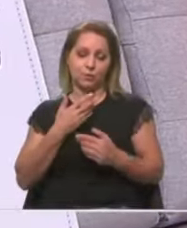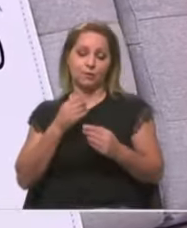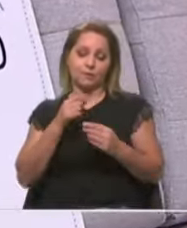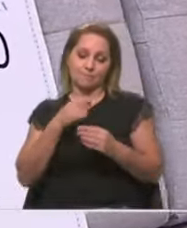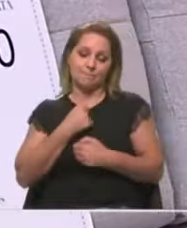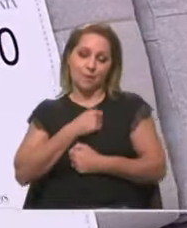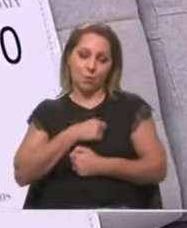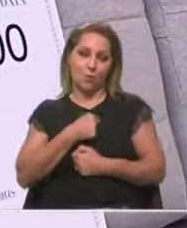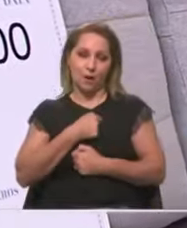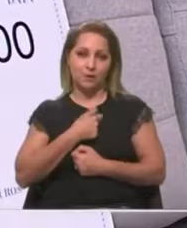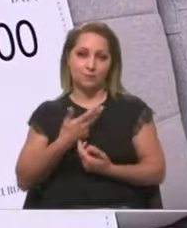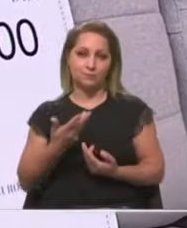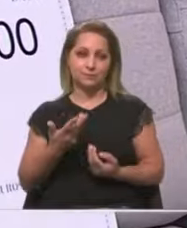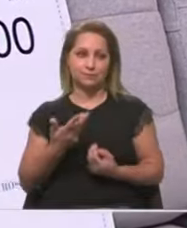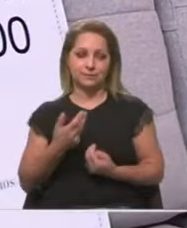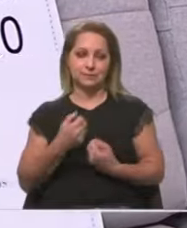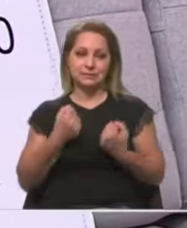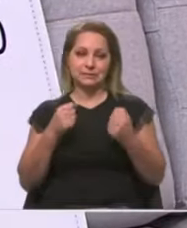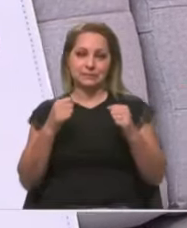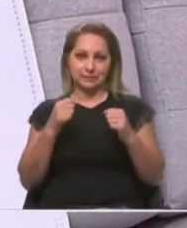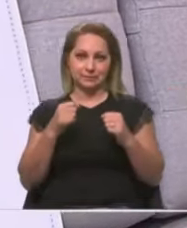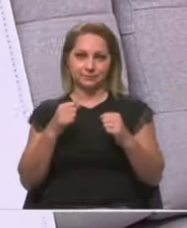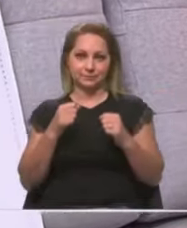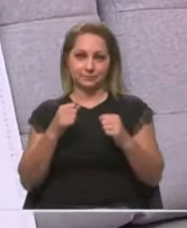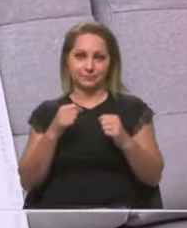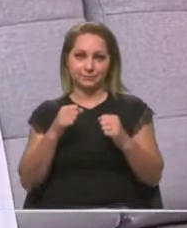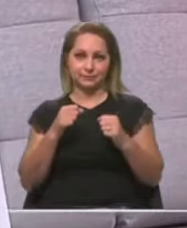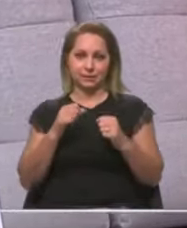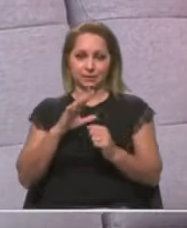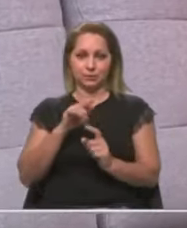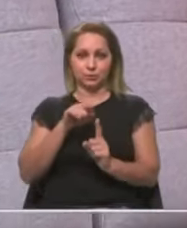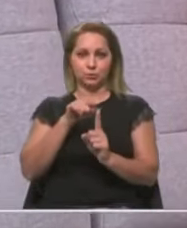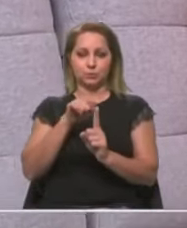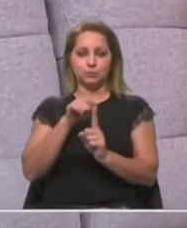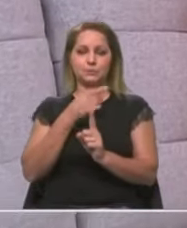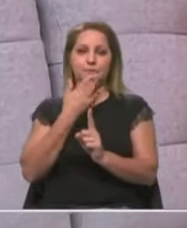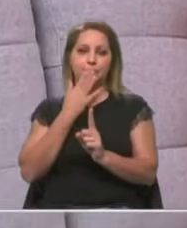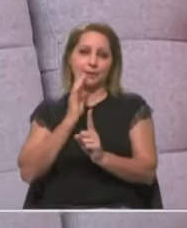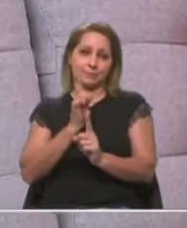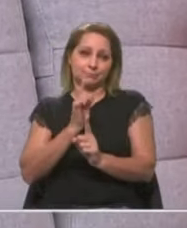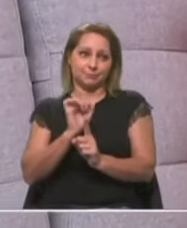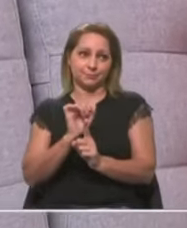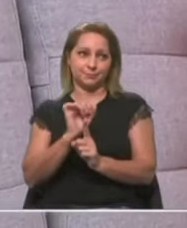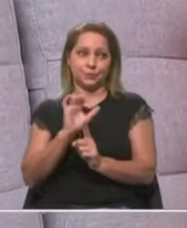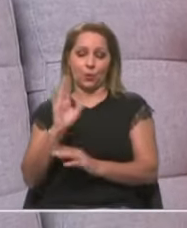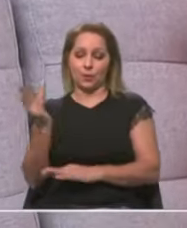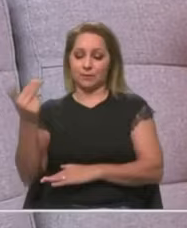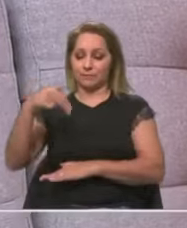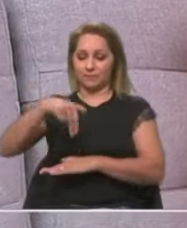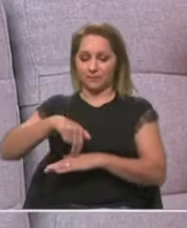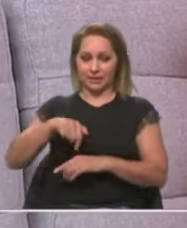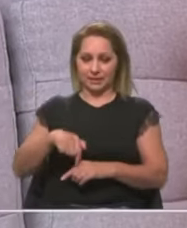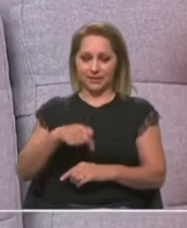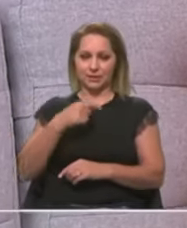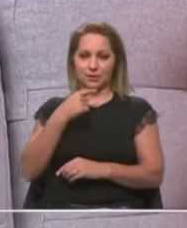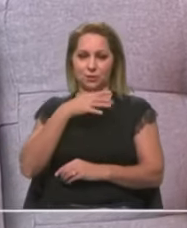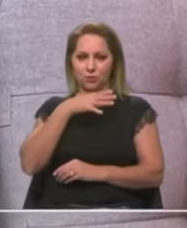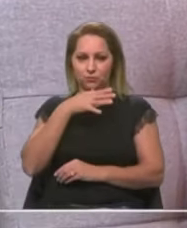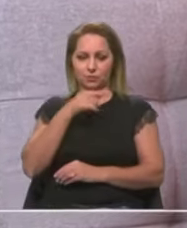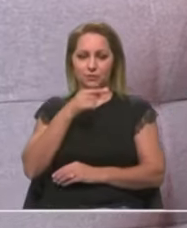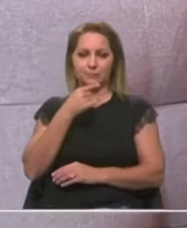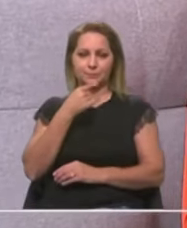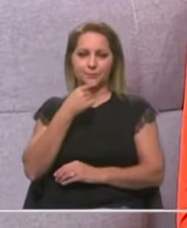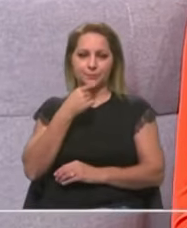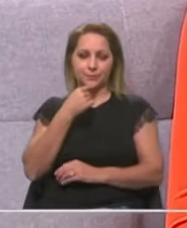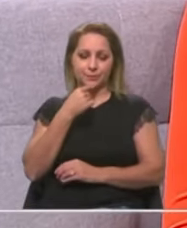ficou magoado, ficou irritado com, aquela, com aquele momento, porque... Mas ele, quando esteve aqui e conversou connosco, percebeu perfeitamente que tem a